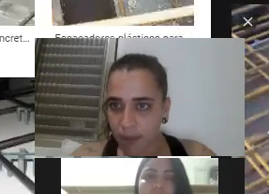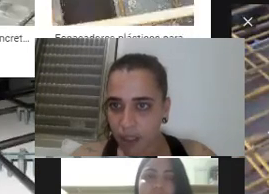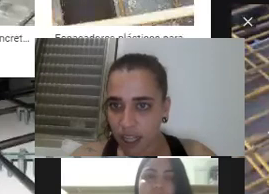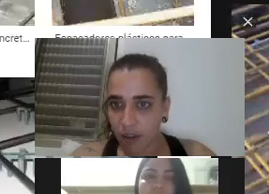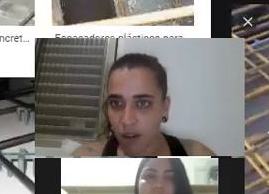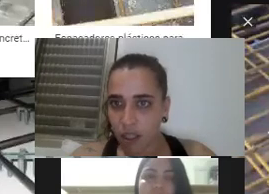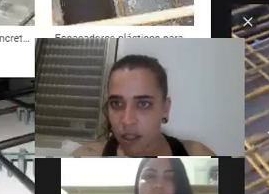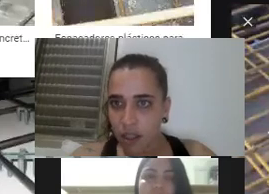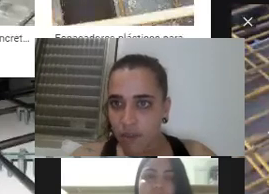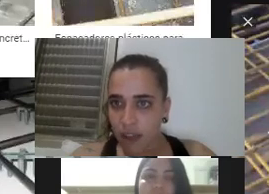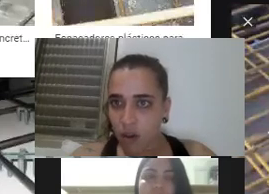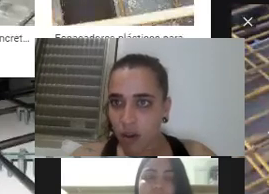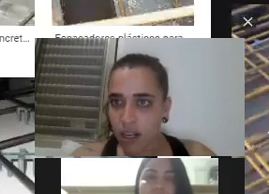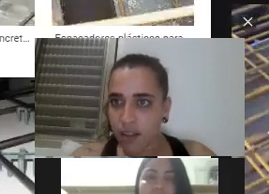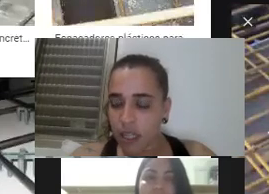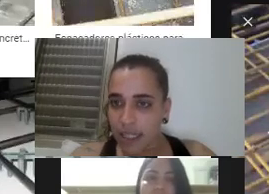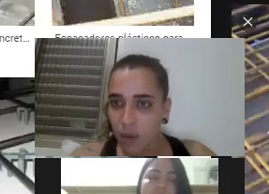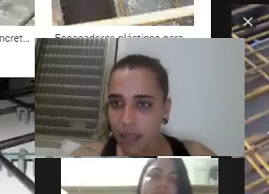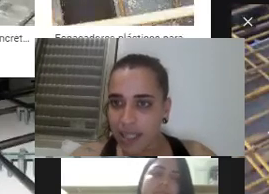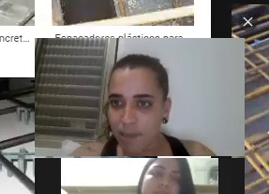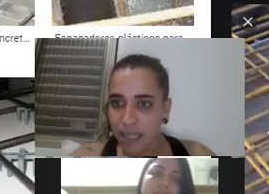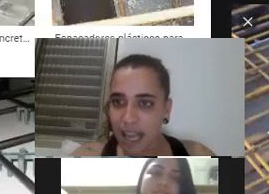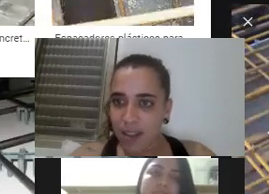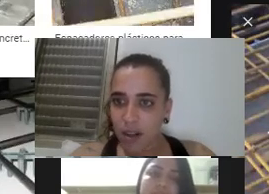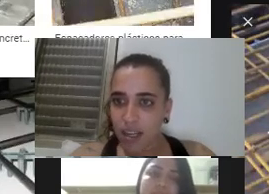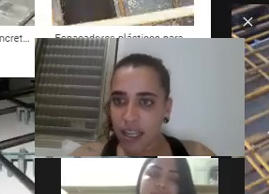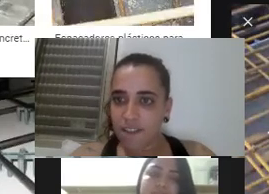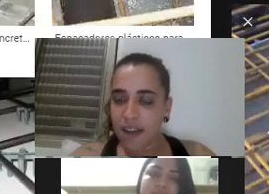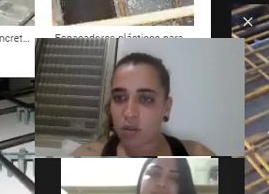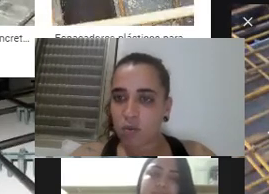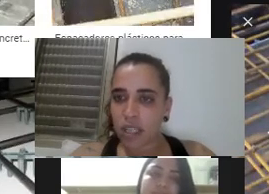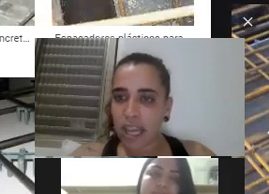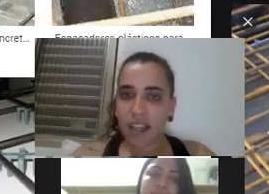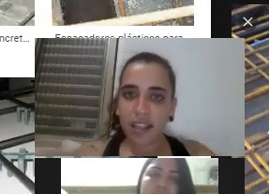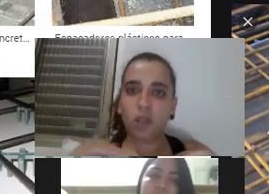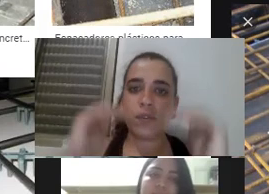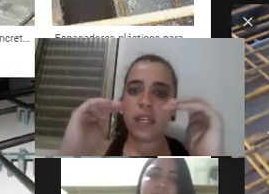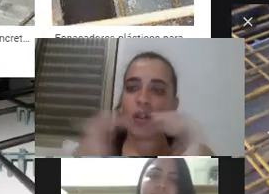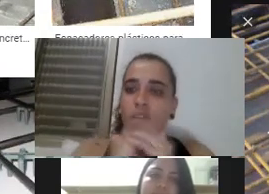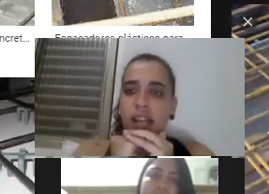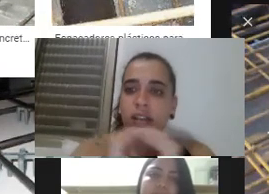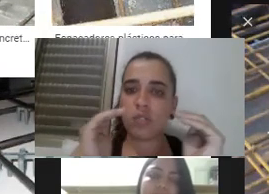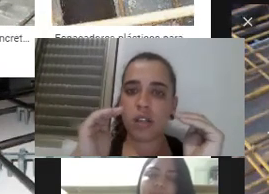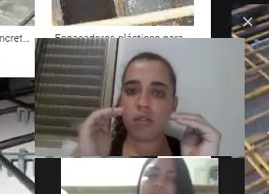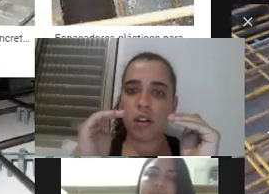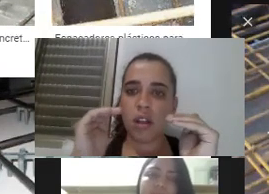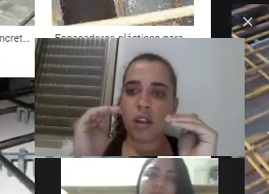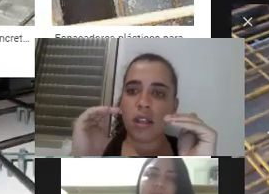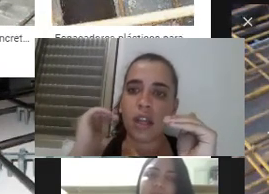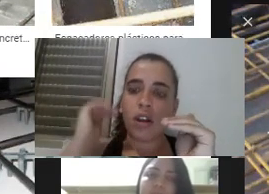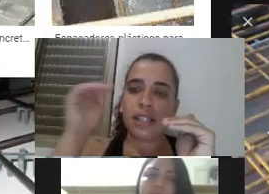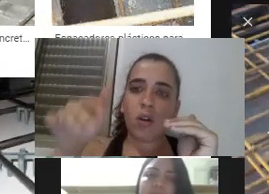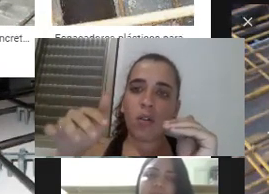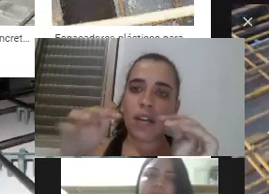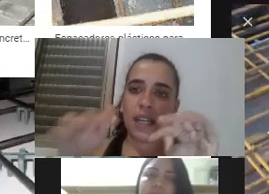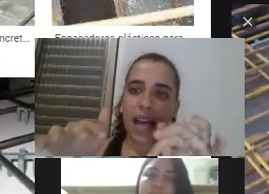Essa abre melhor. Olha lá, ó. Vai colocando. Então, esse espaçador, ele faz com que ela não fique encostada no chão.